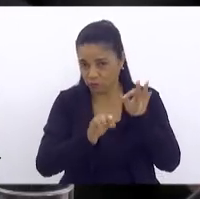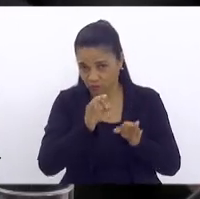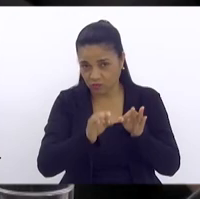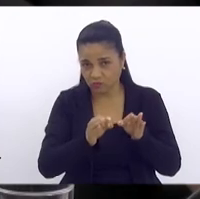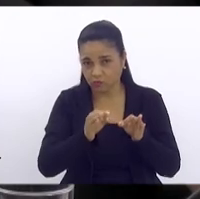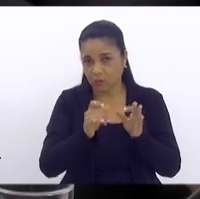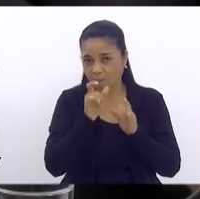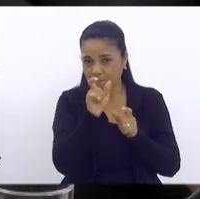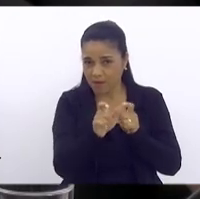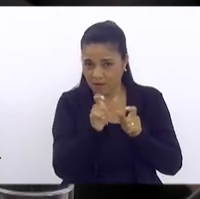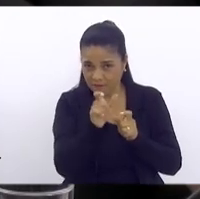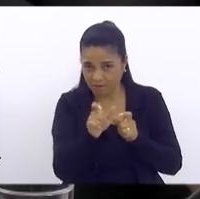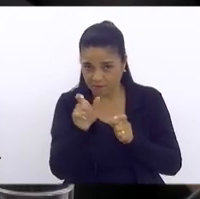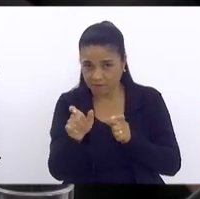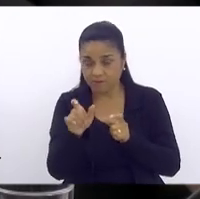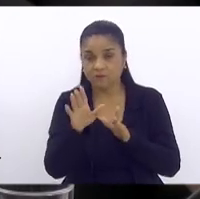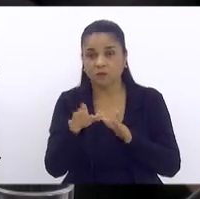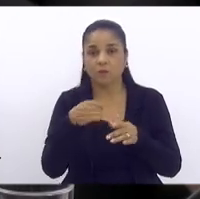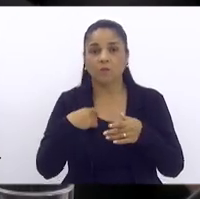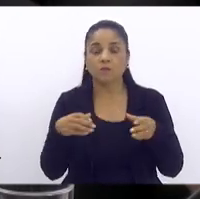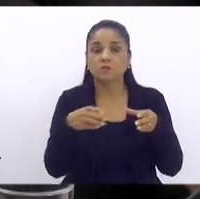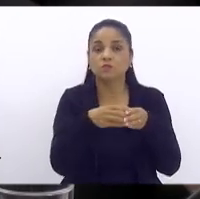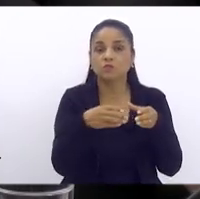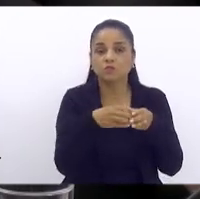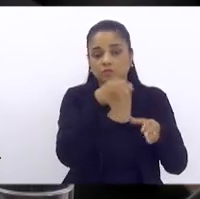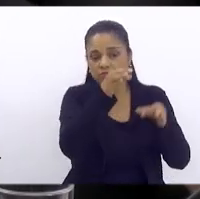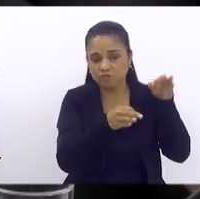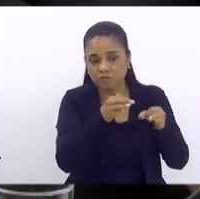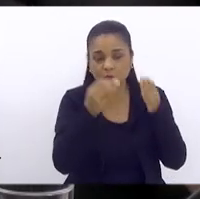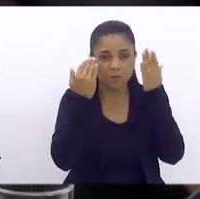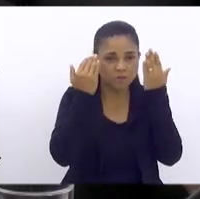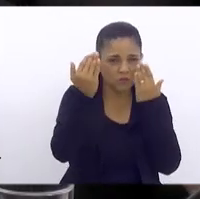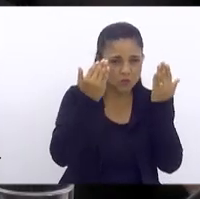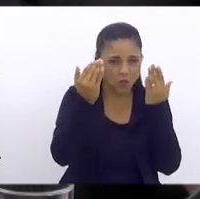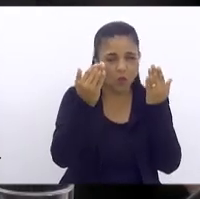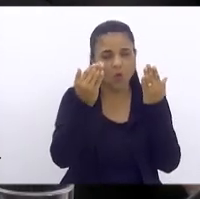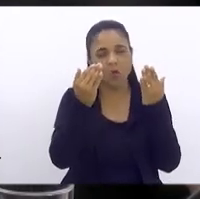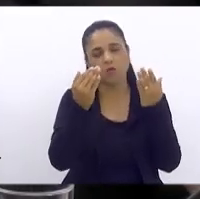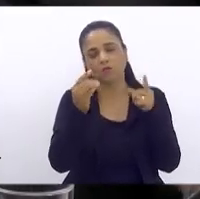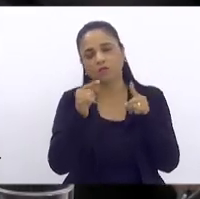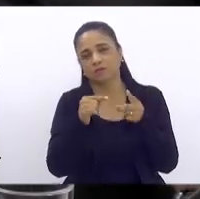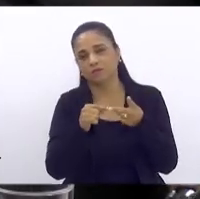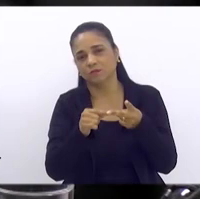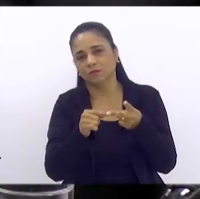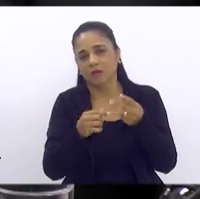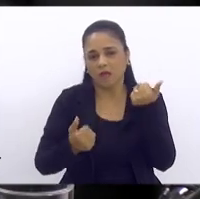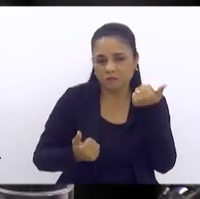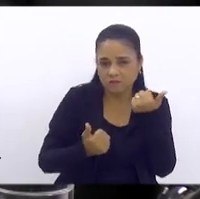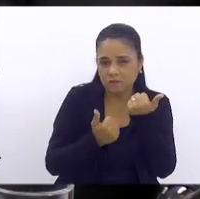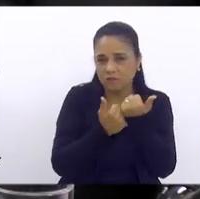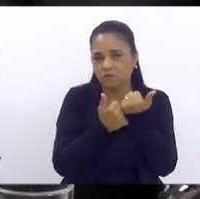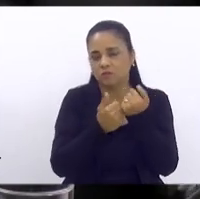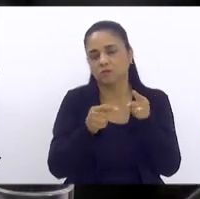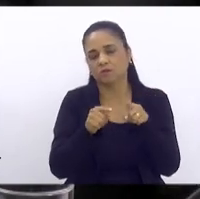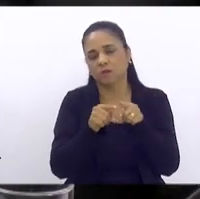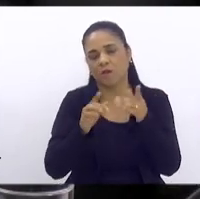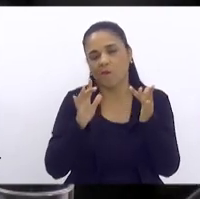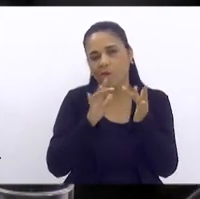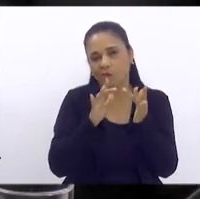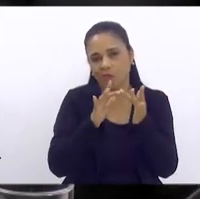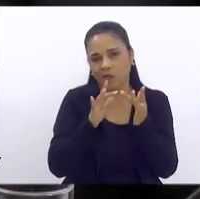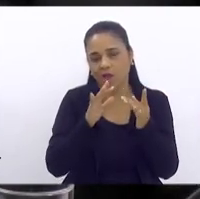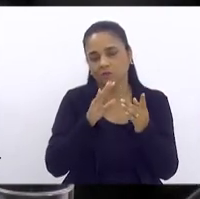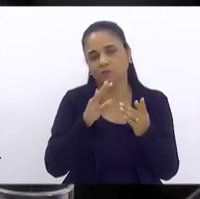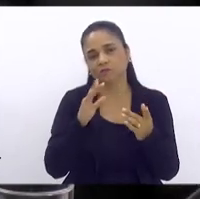que é feito pela equipe do judicial, né? A própria psicóloga, dependendo, né? Uma assessora pode fazer esse contato diretamente com